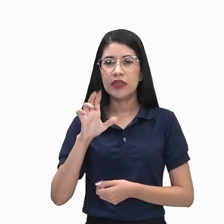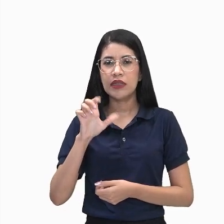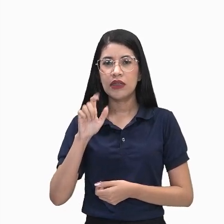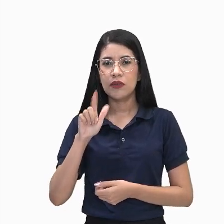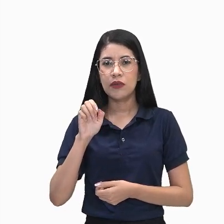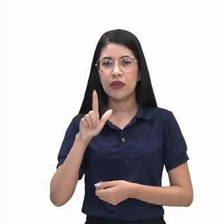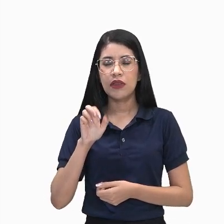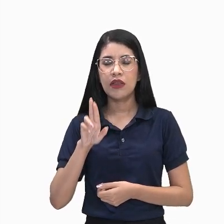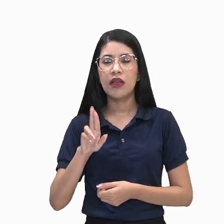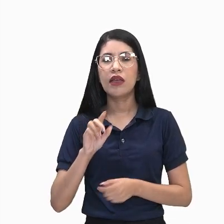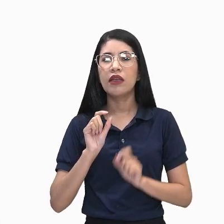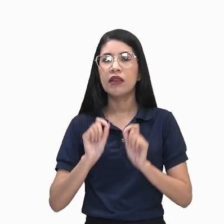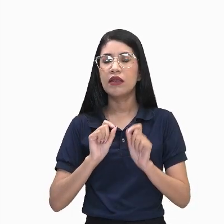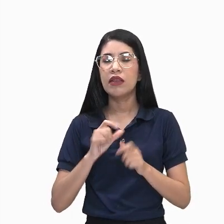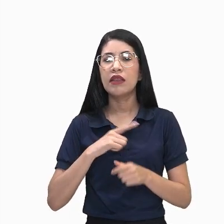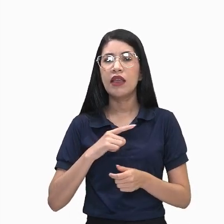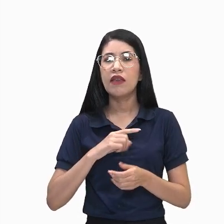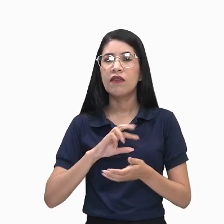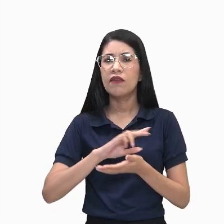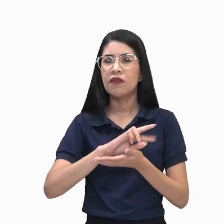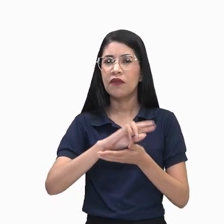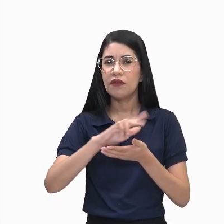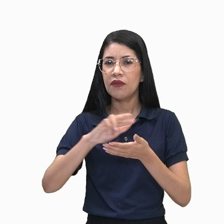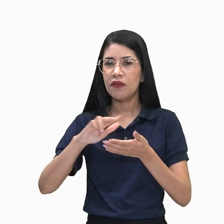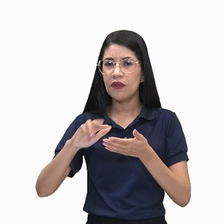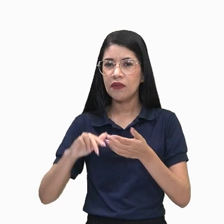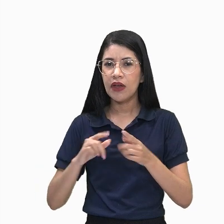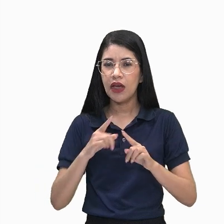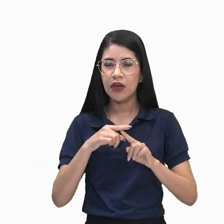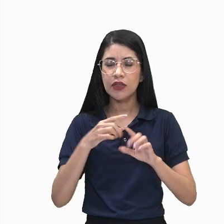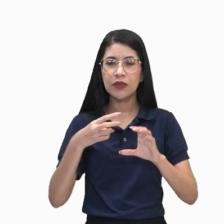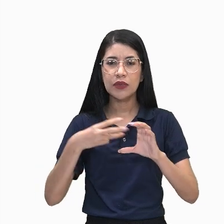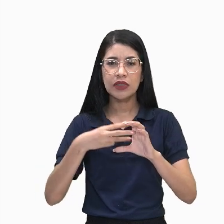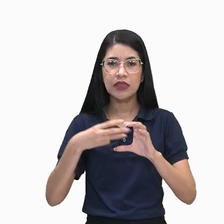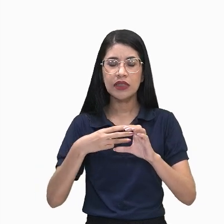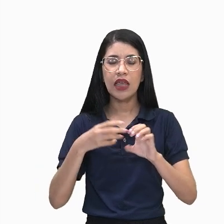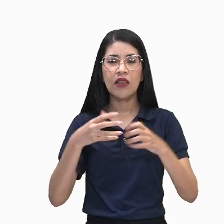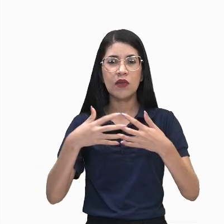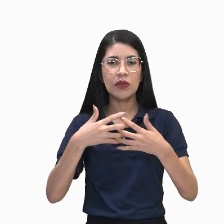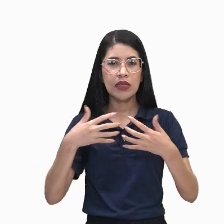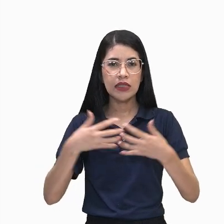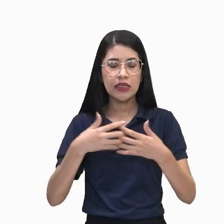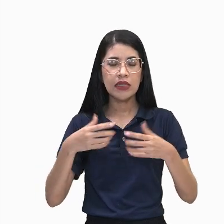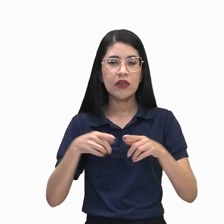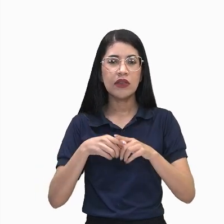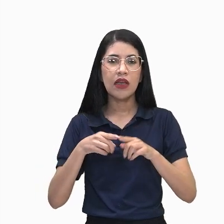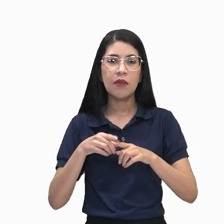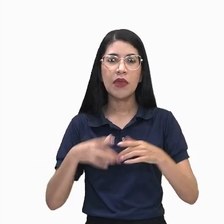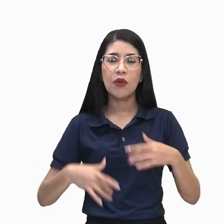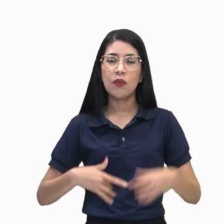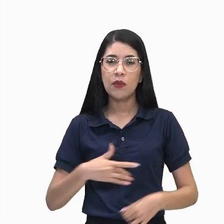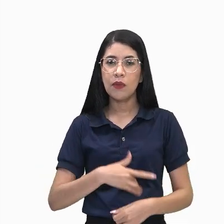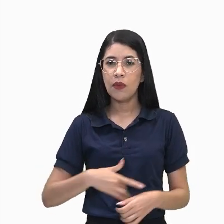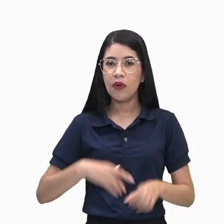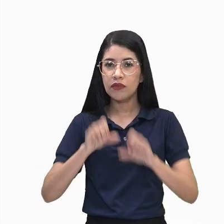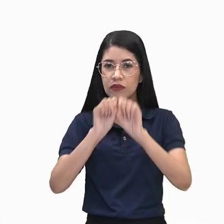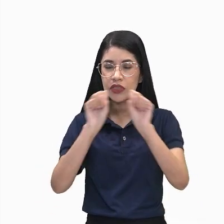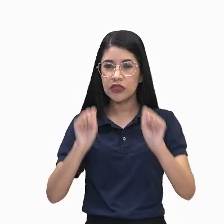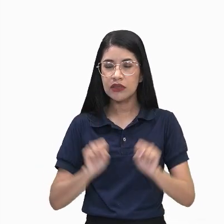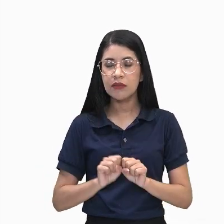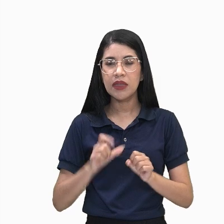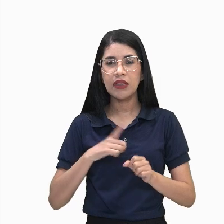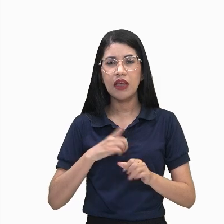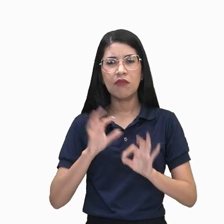vivos formados por várias células, tecidos, órgãos, sistemas, né, com essa